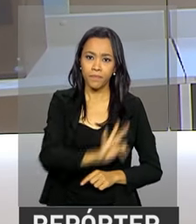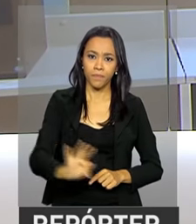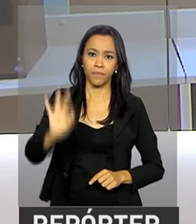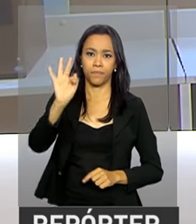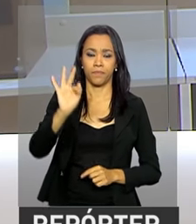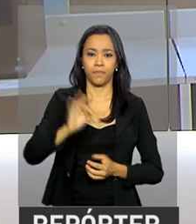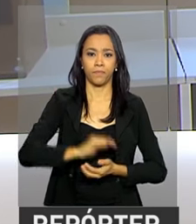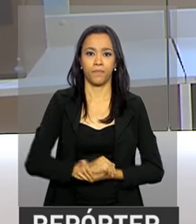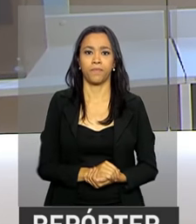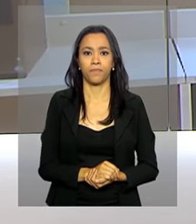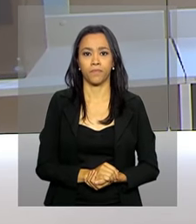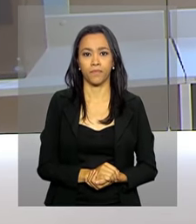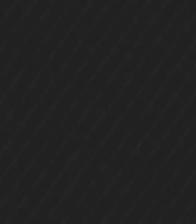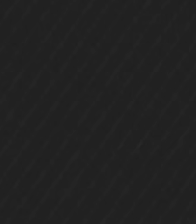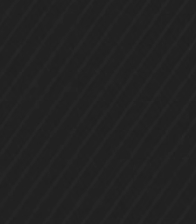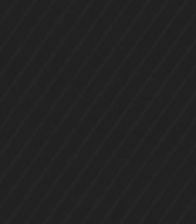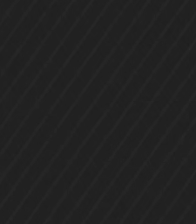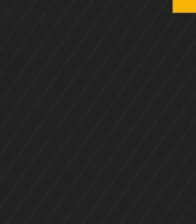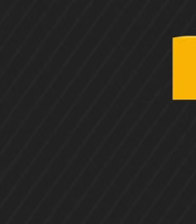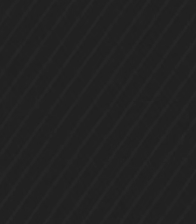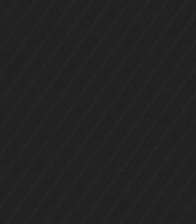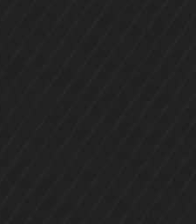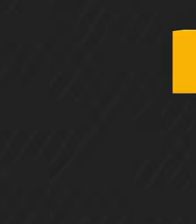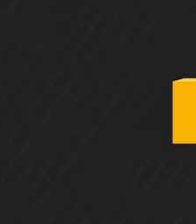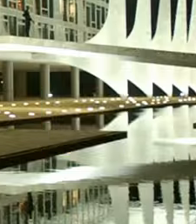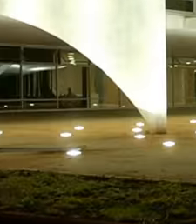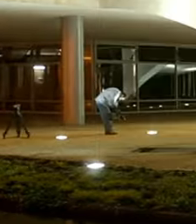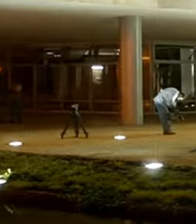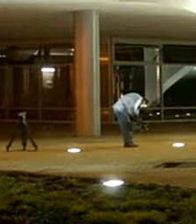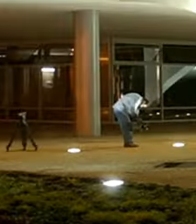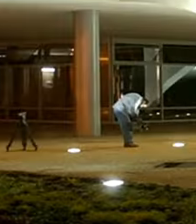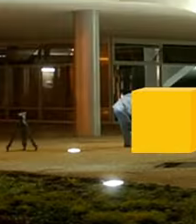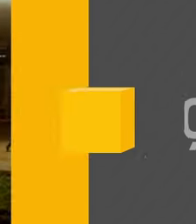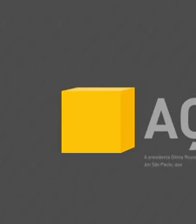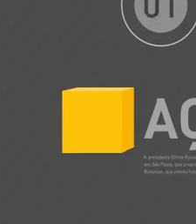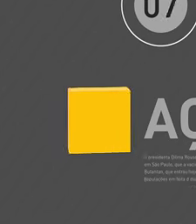do Governo Federal p